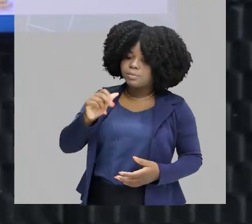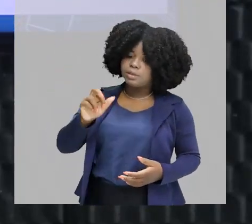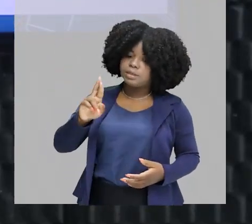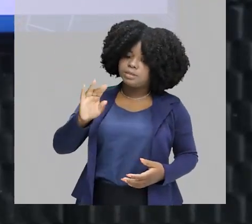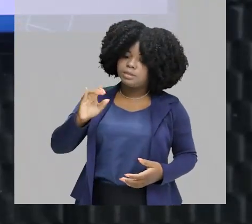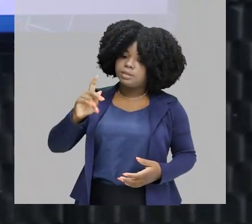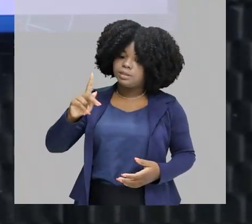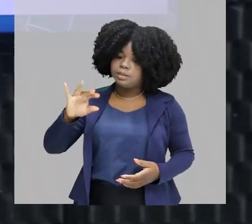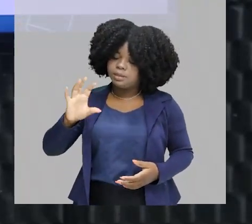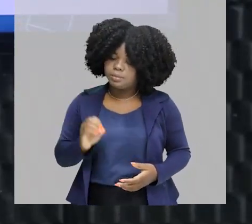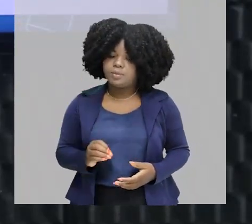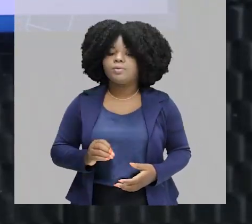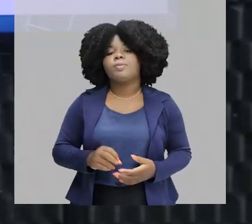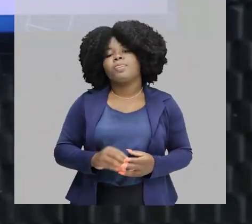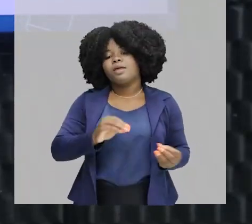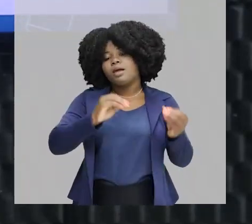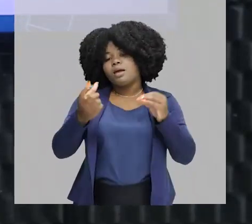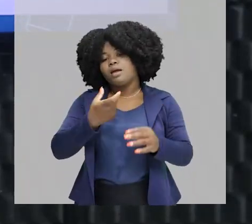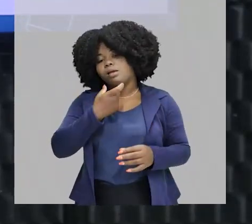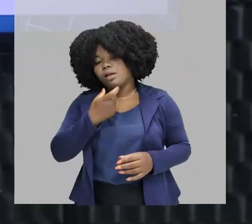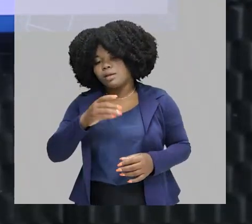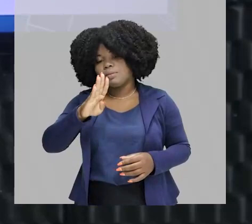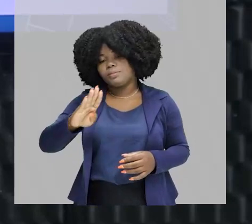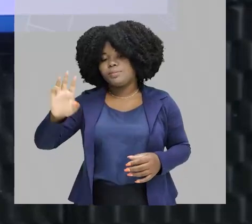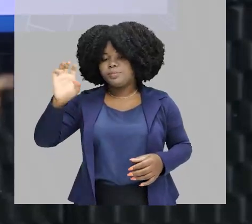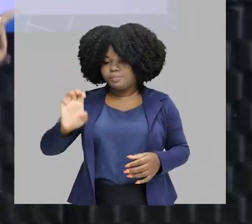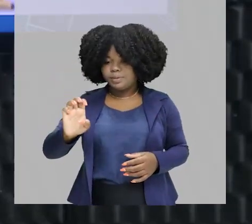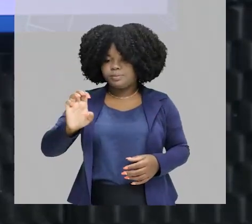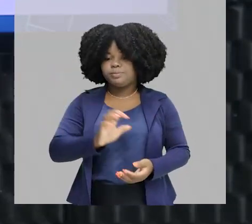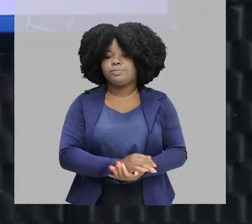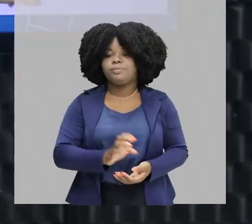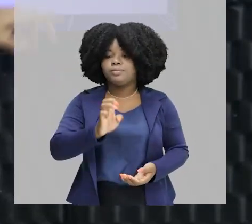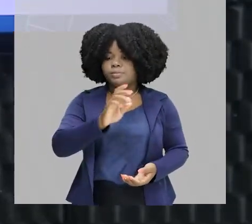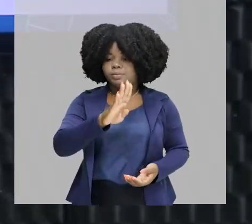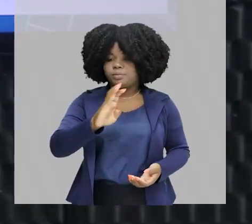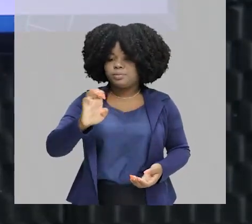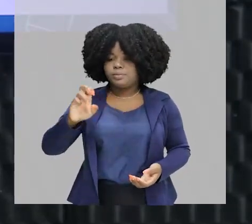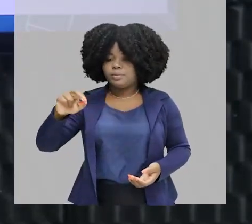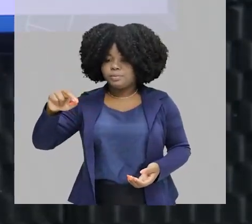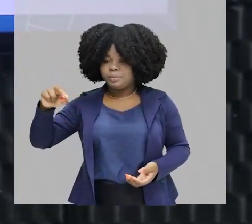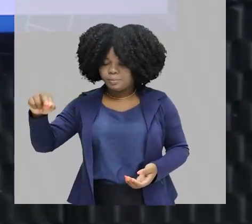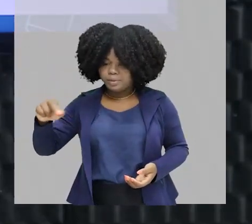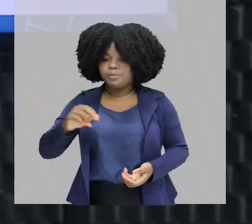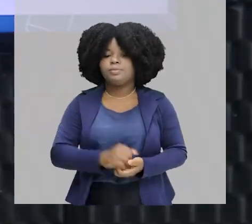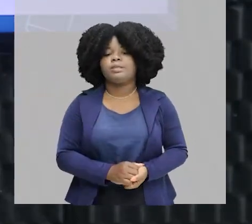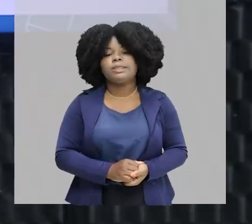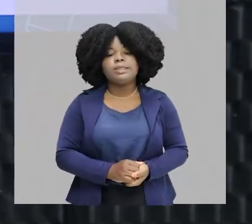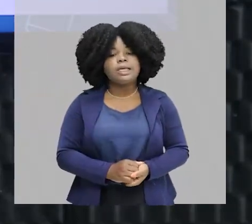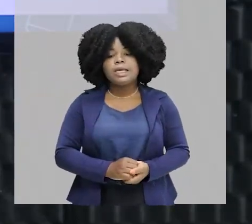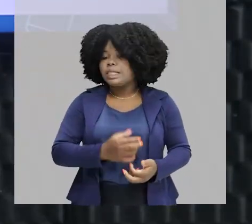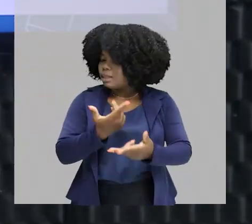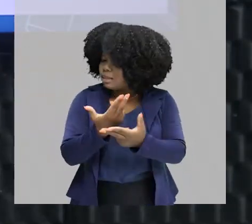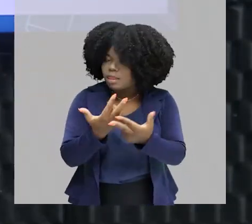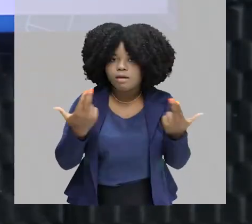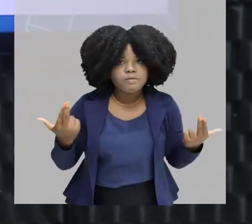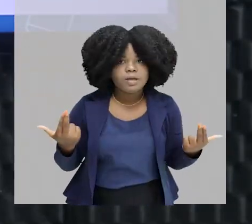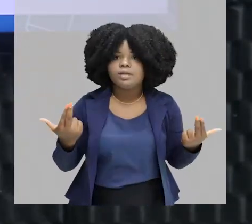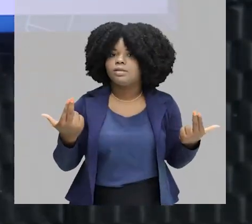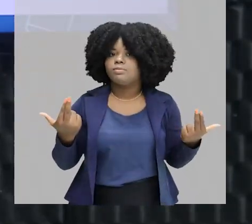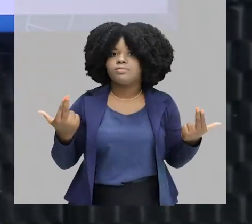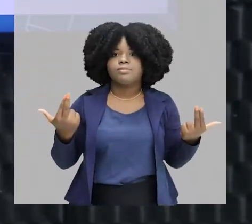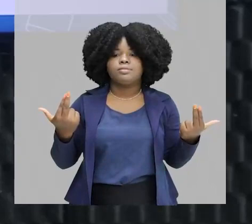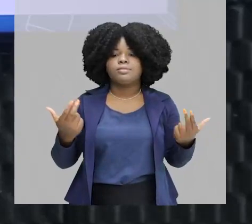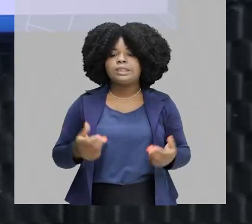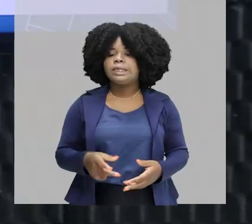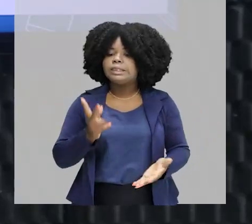vai ser escrito em inglês como been. Isso aqui é invariável, ele é sempre o